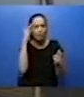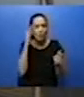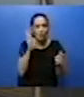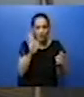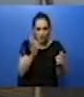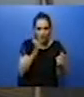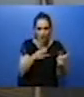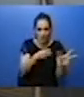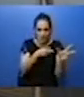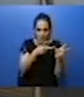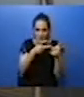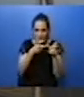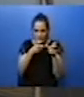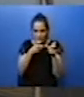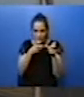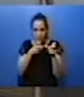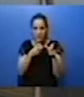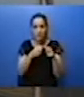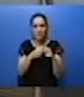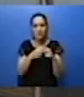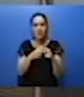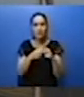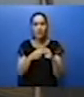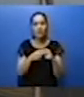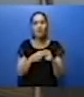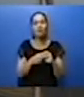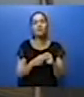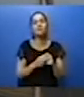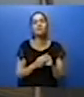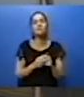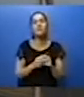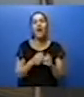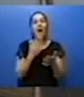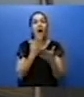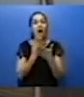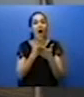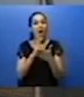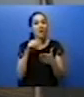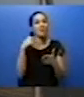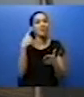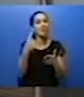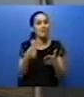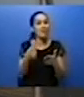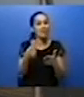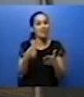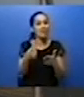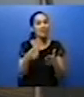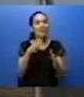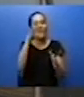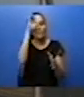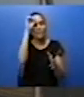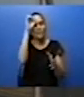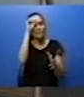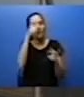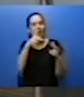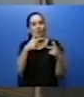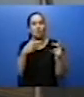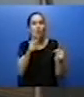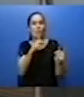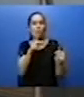percebeu qual não vou não vou vamos por partes ano que vem vocês vão aprender o que eu tô pensando ok